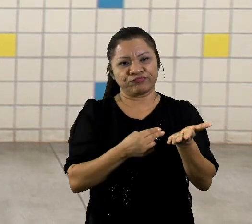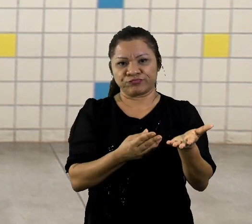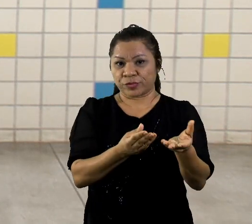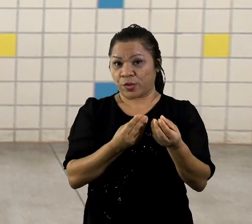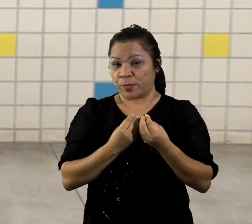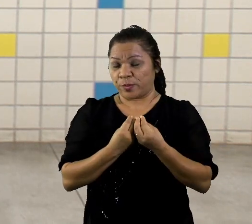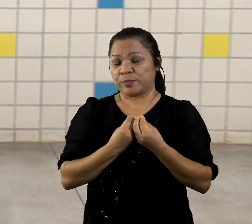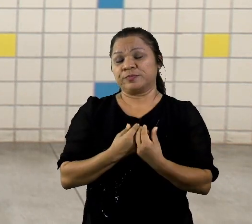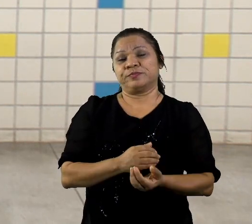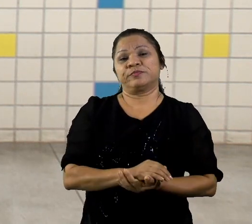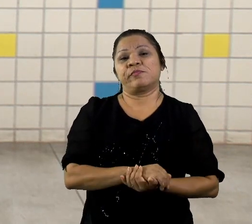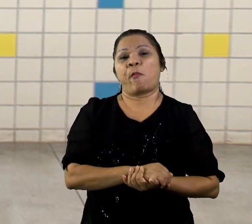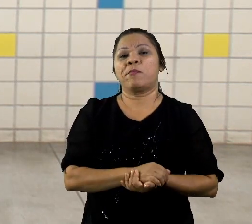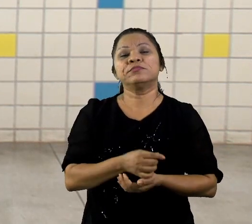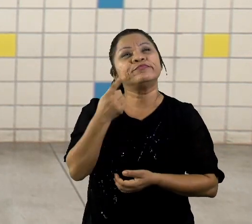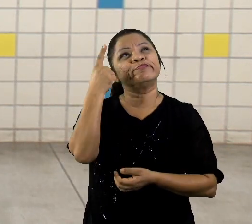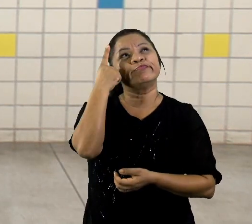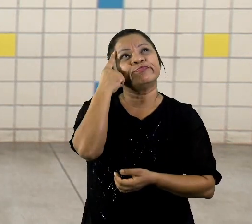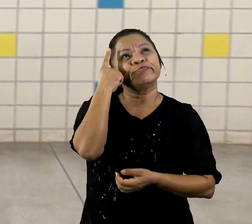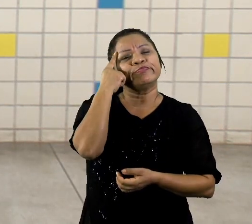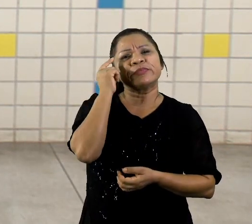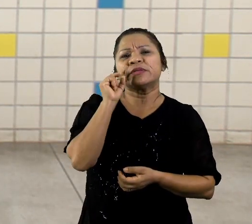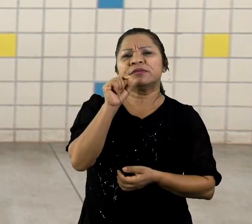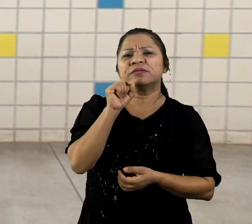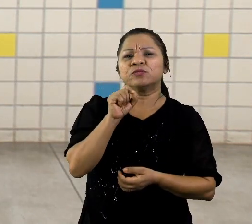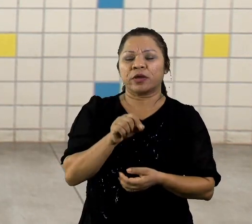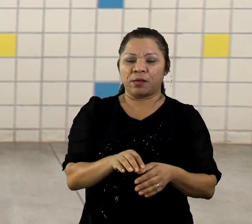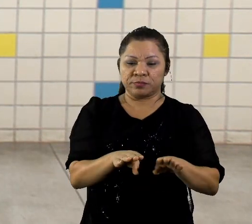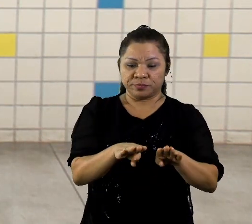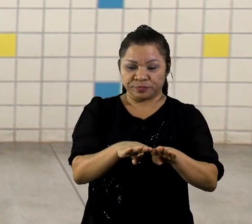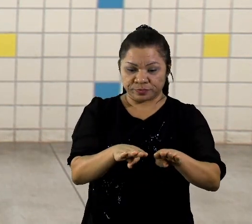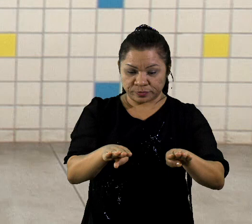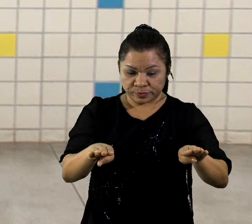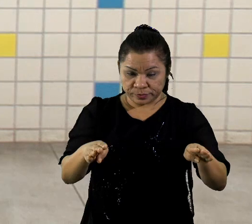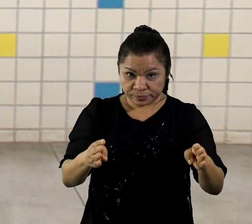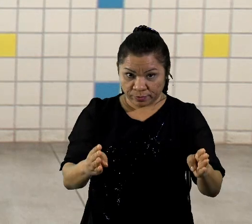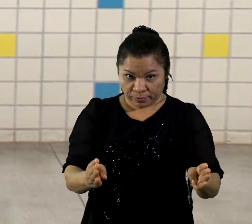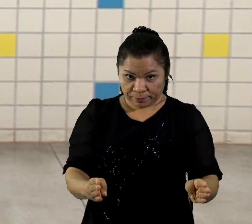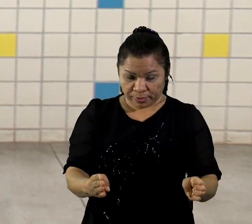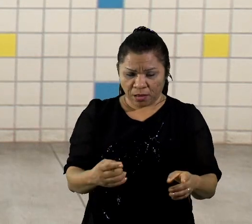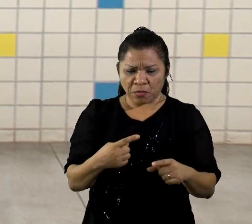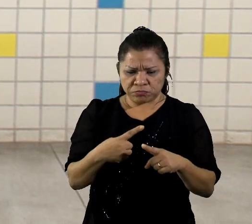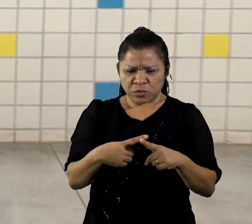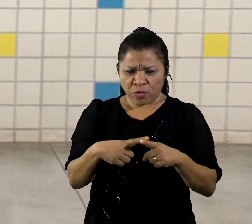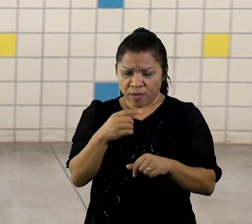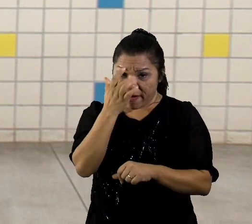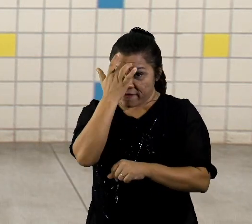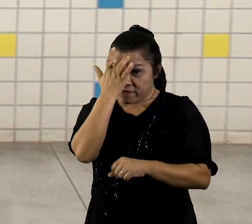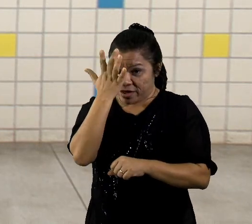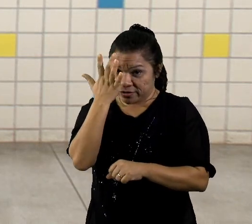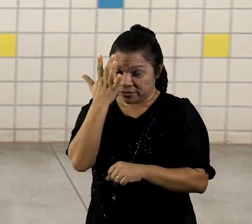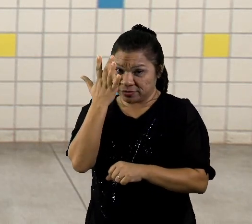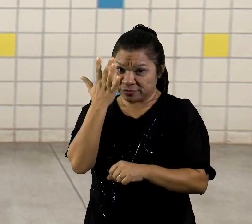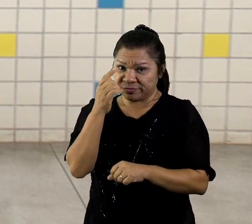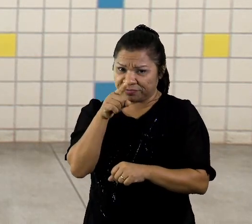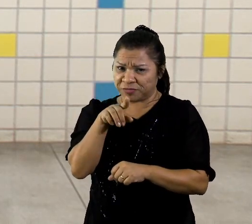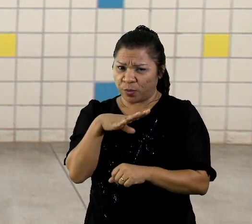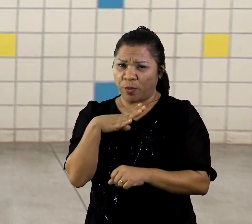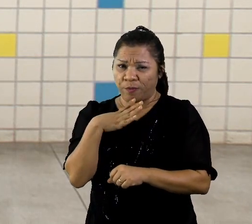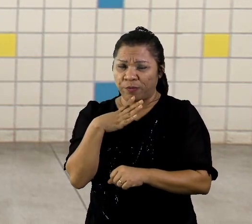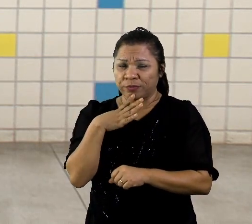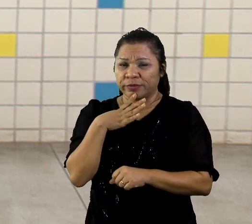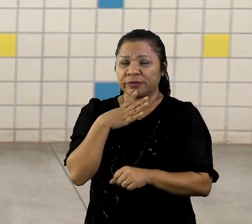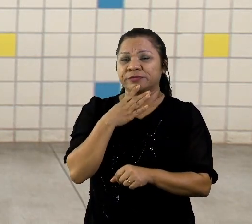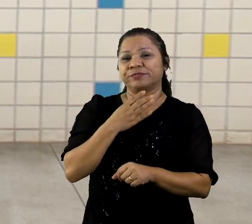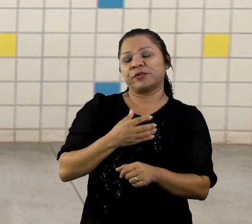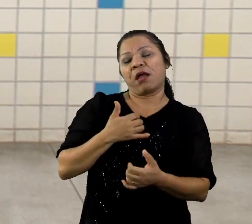que eu pensei? Eu pensei numa mesa, porque a mesa é bem fácil de fazer e todos vocês conhecem uma mesa, né? E a